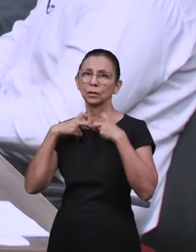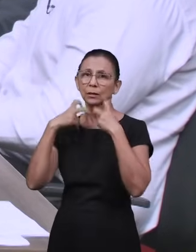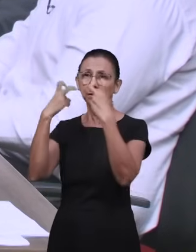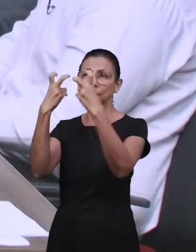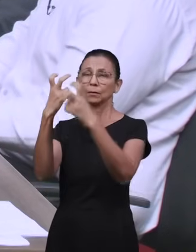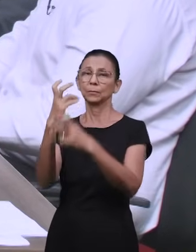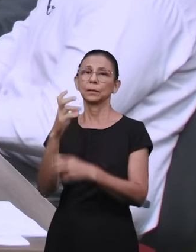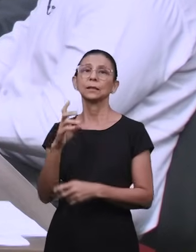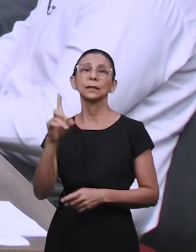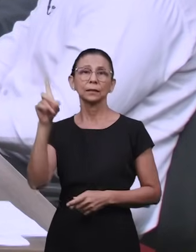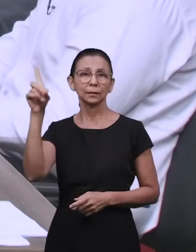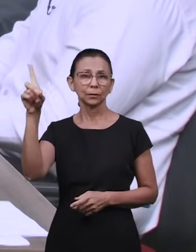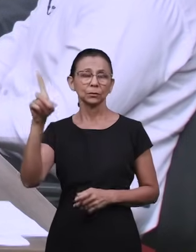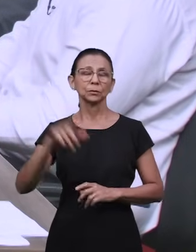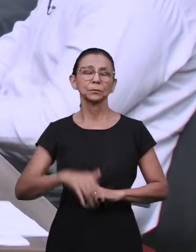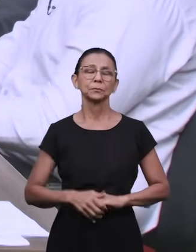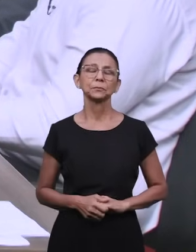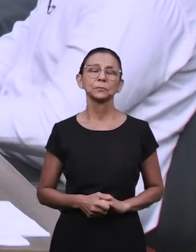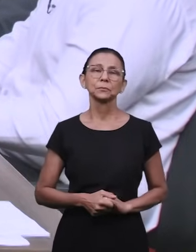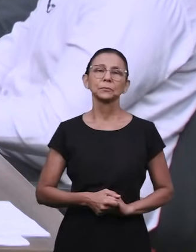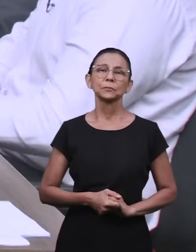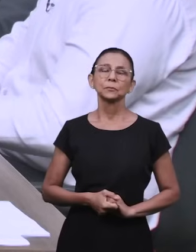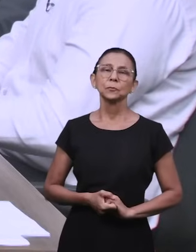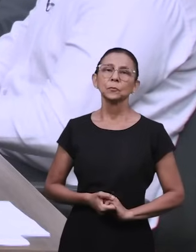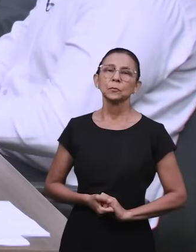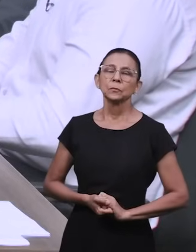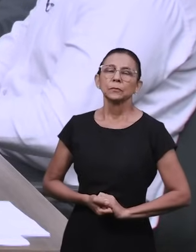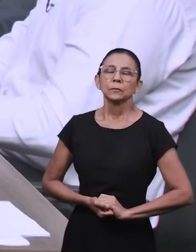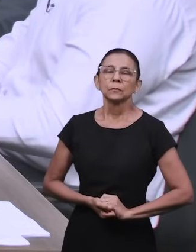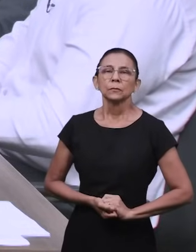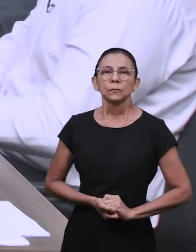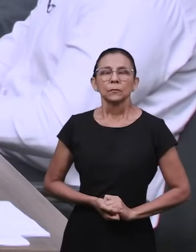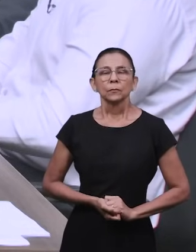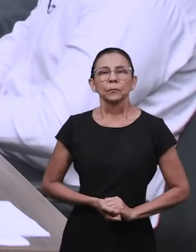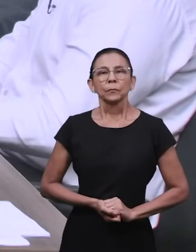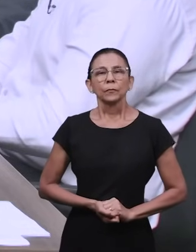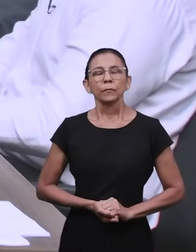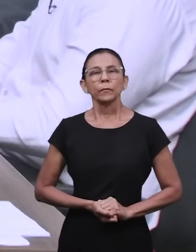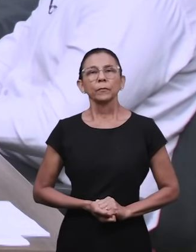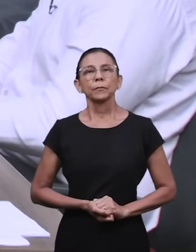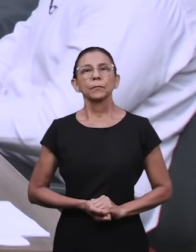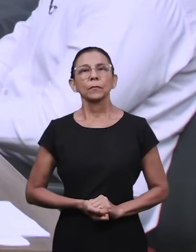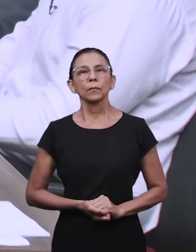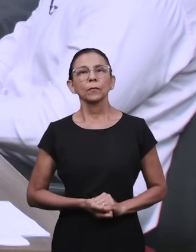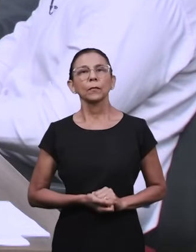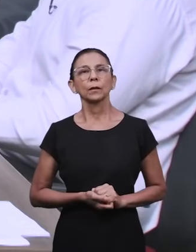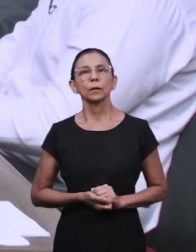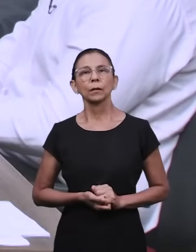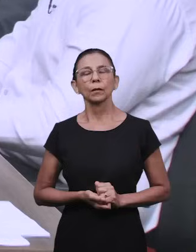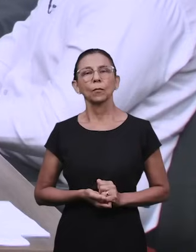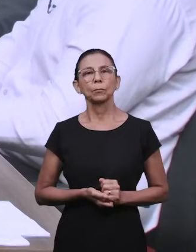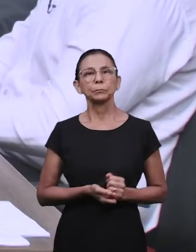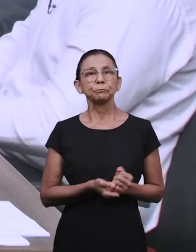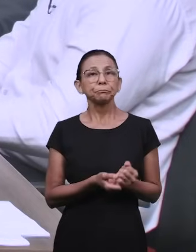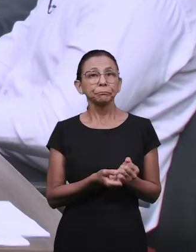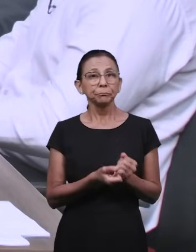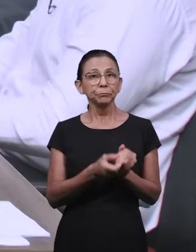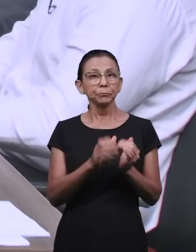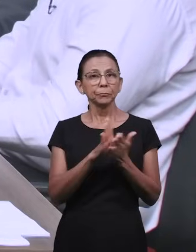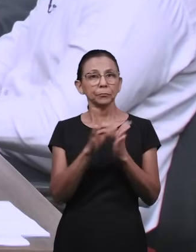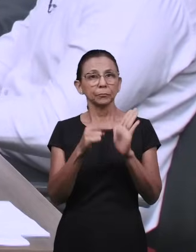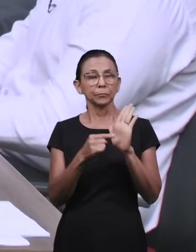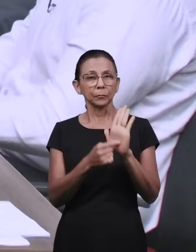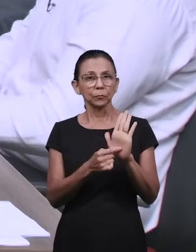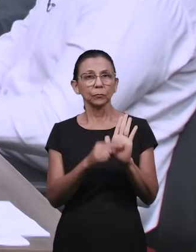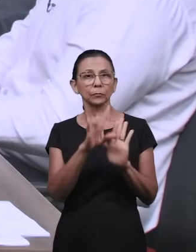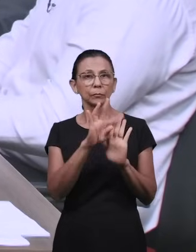nos Evangelhos, né, mas também nas cartas, a gente vê isso de forma muito clara, né? Versos que deixam